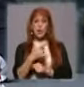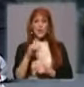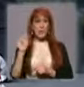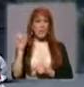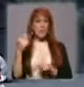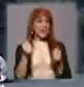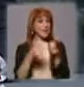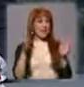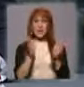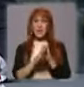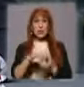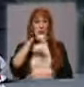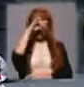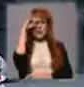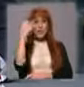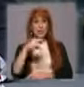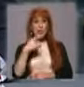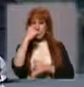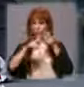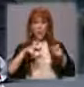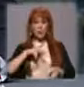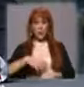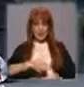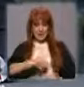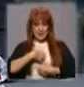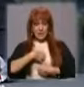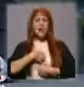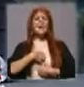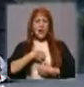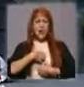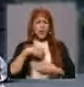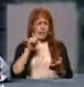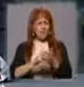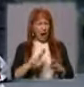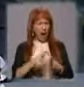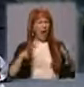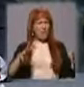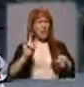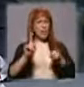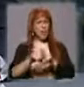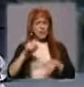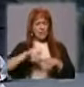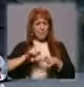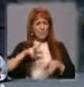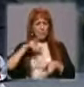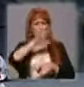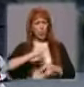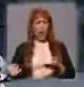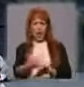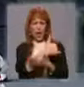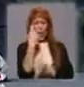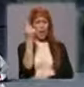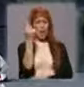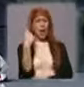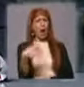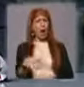de todas as dificuldades que o povo português sente, nós temos registado aumentos naquilo que é o nosso peditório nacional. E isso é